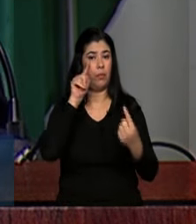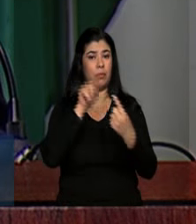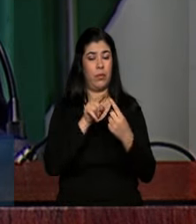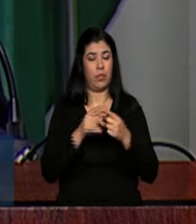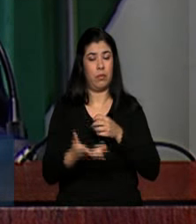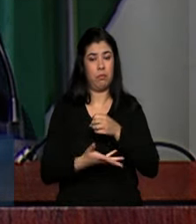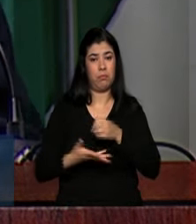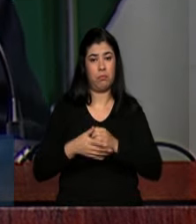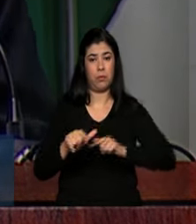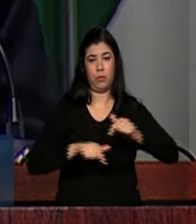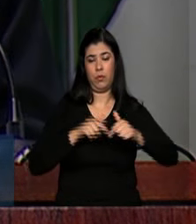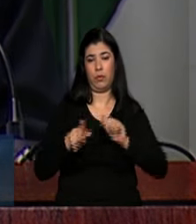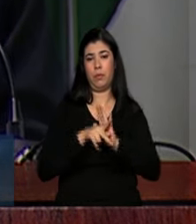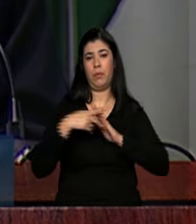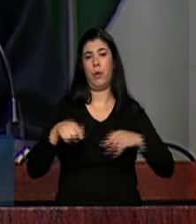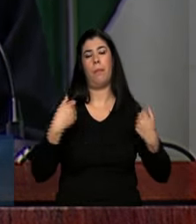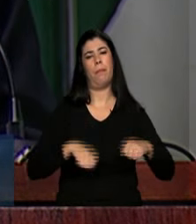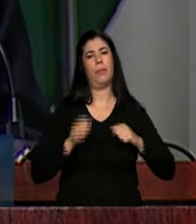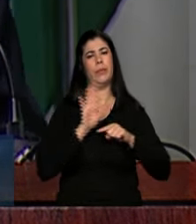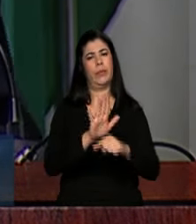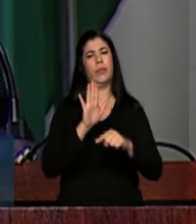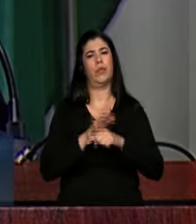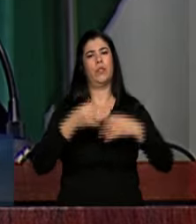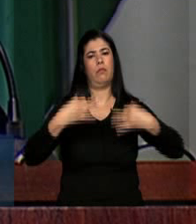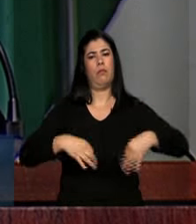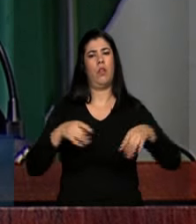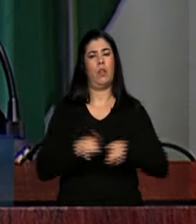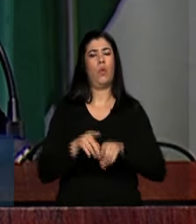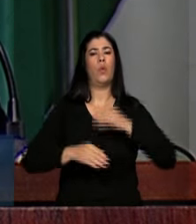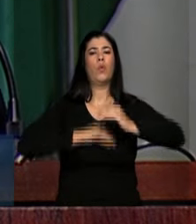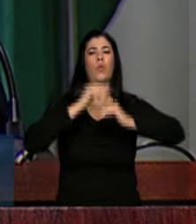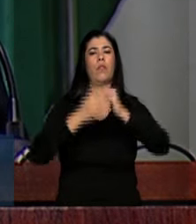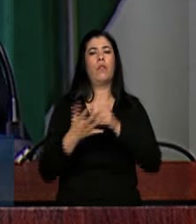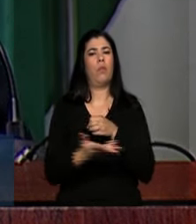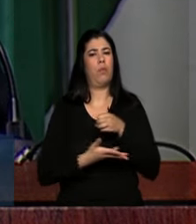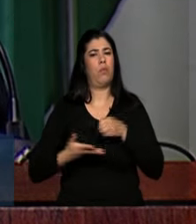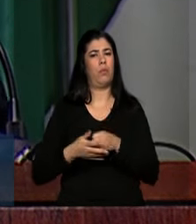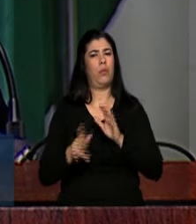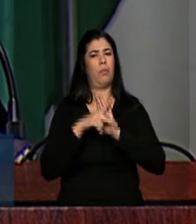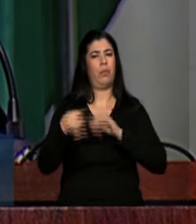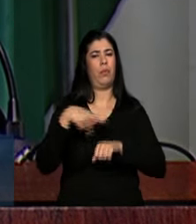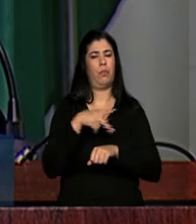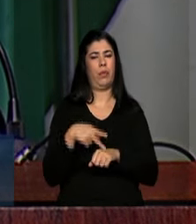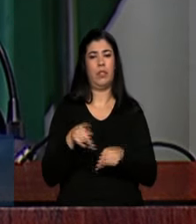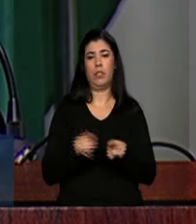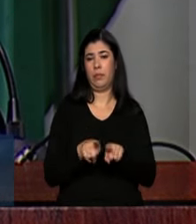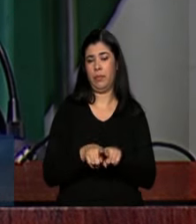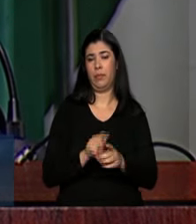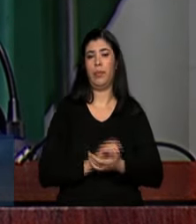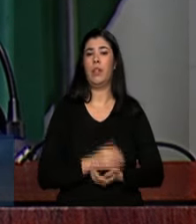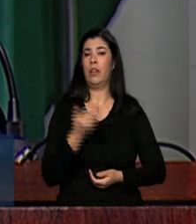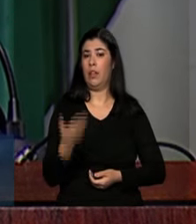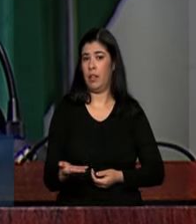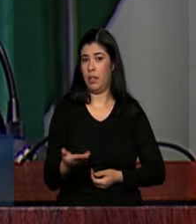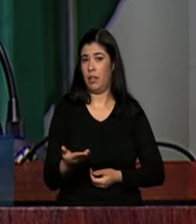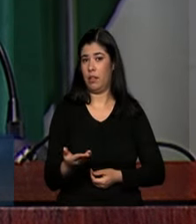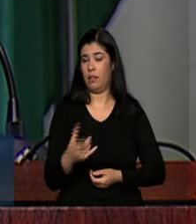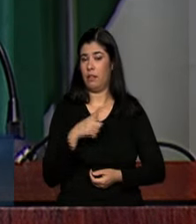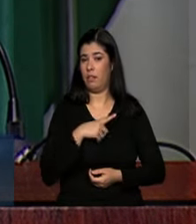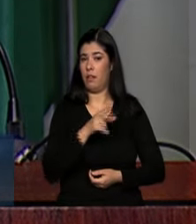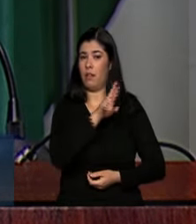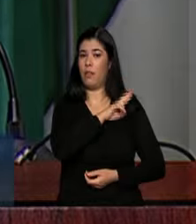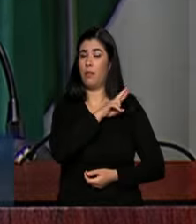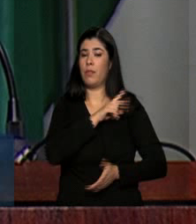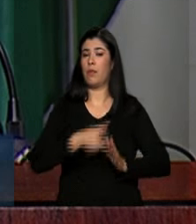estável e funcional deve contribuir para o desenvolvimento sustentável dos países. Isso implica, antes de